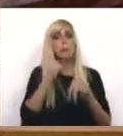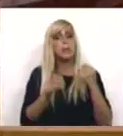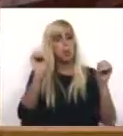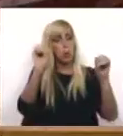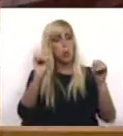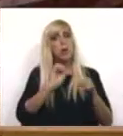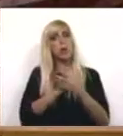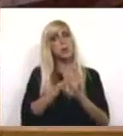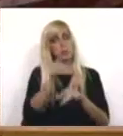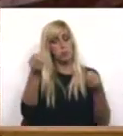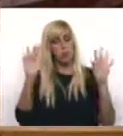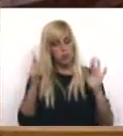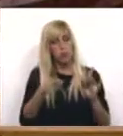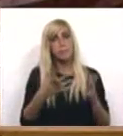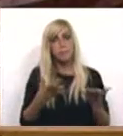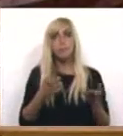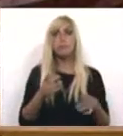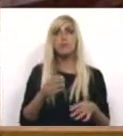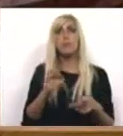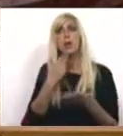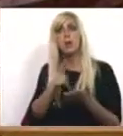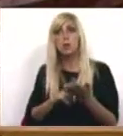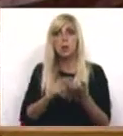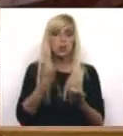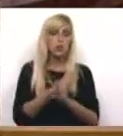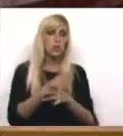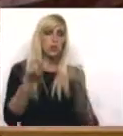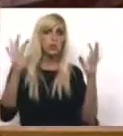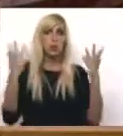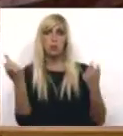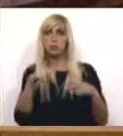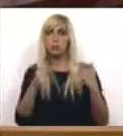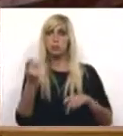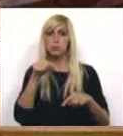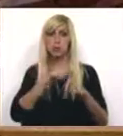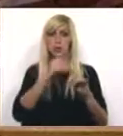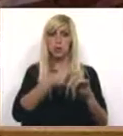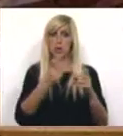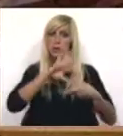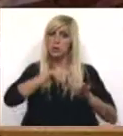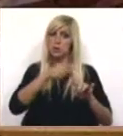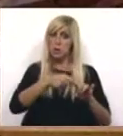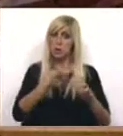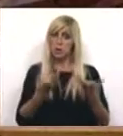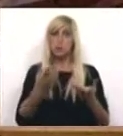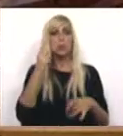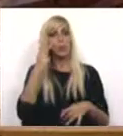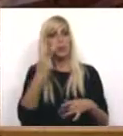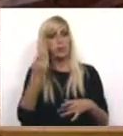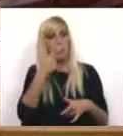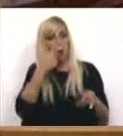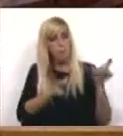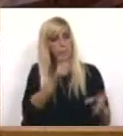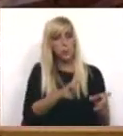incêndio. Por outro lado, a realidade dos fogos florestais ocorridos este ano, para além da tragédia que constitui em termos de vidas humanas e do drama